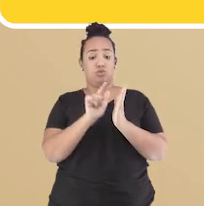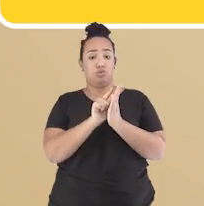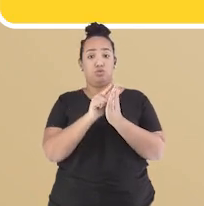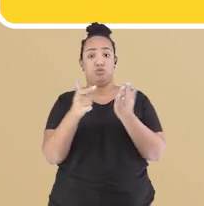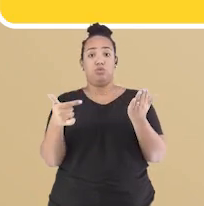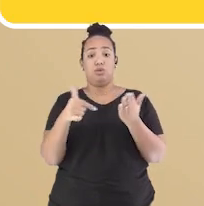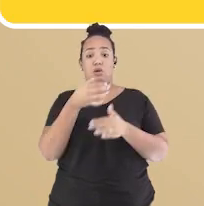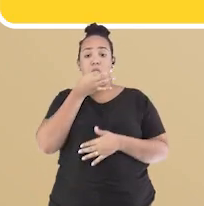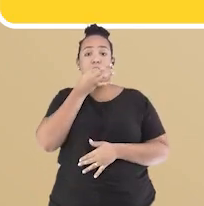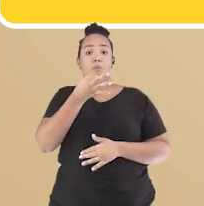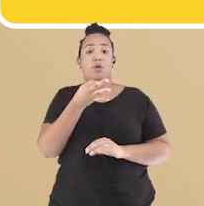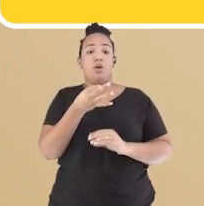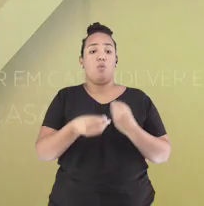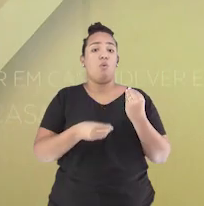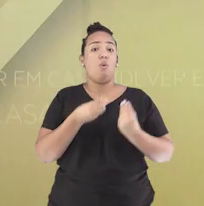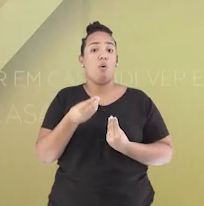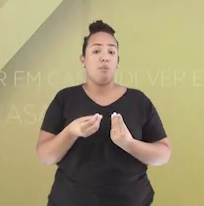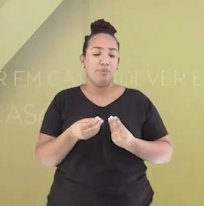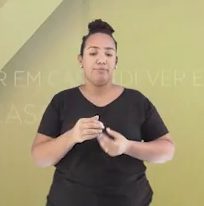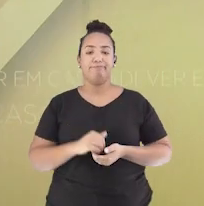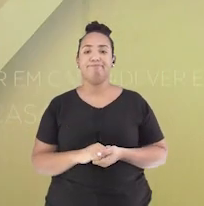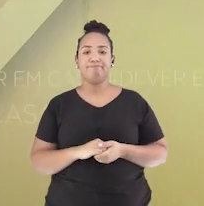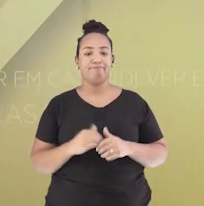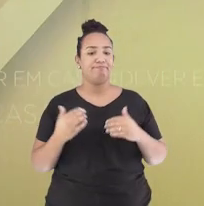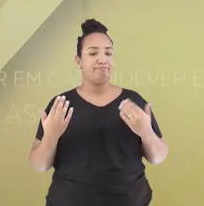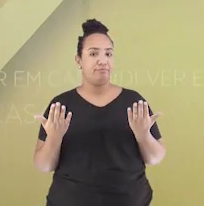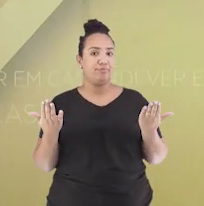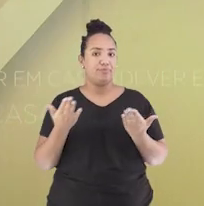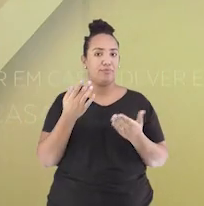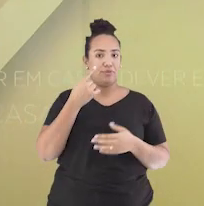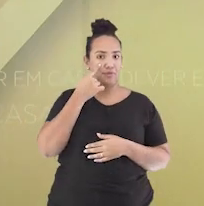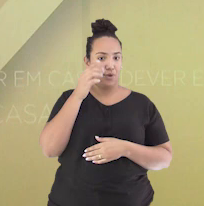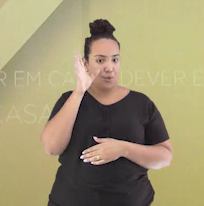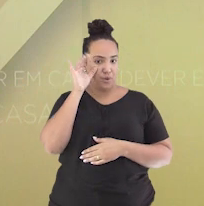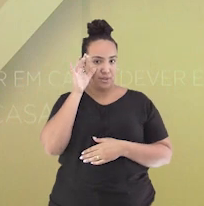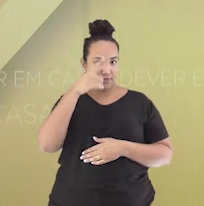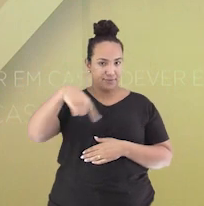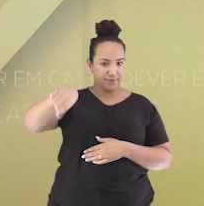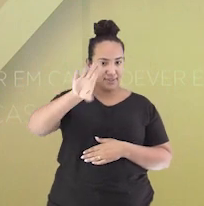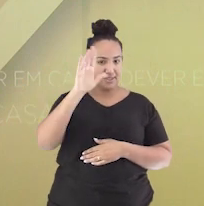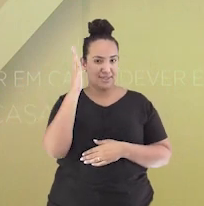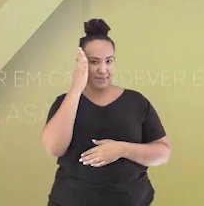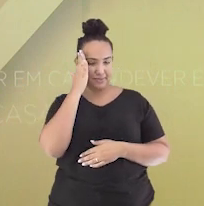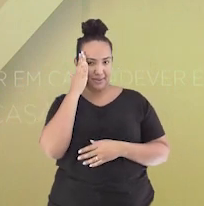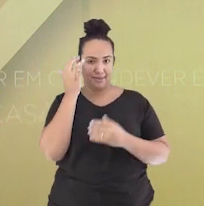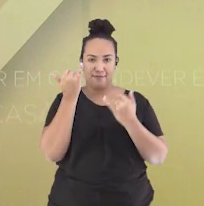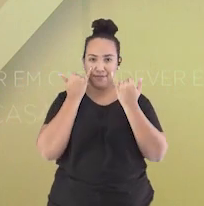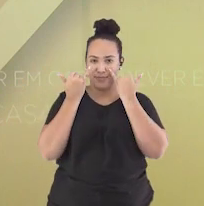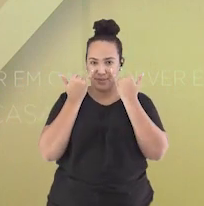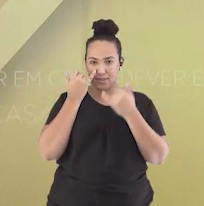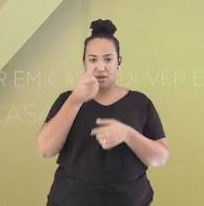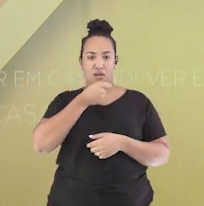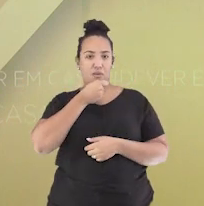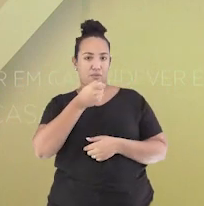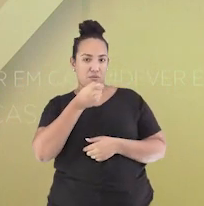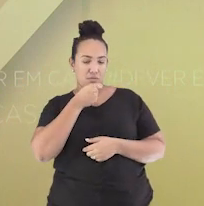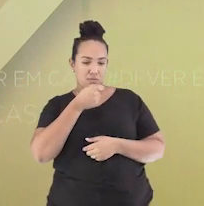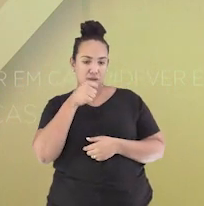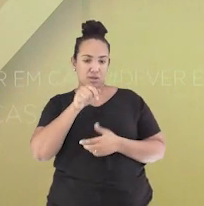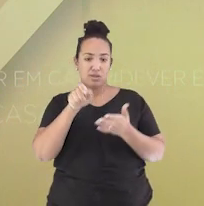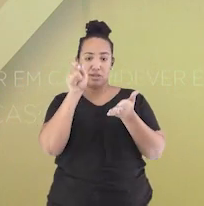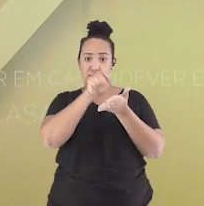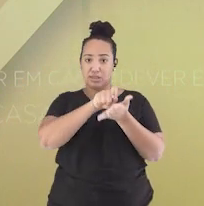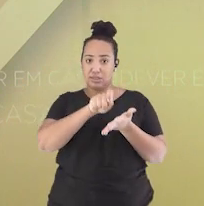relação ao que está sendo escrito. E agora, vamos a uma curiosidade? Vocês sabiam que as notícias e reportagens são escritas em um